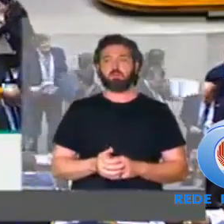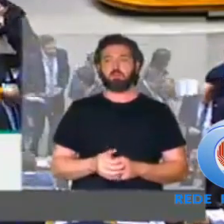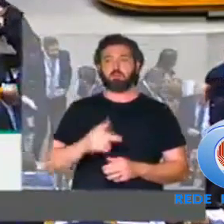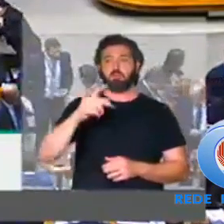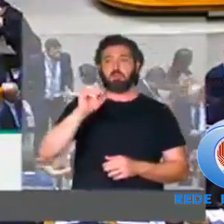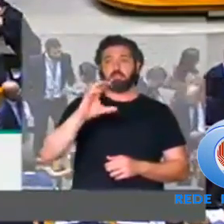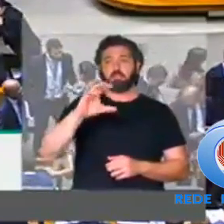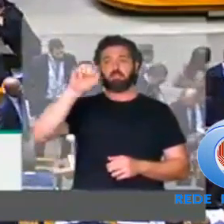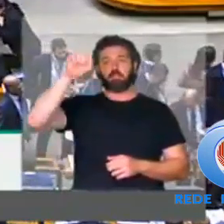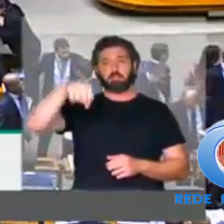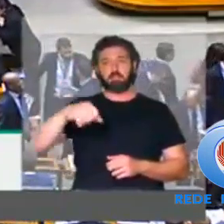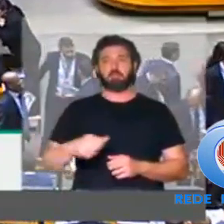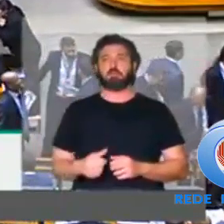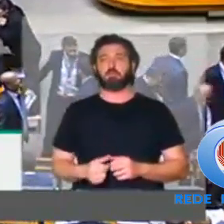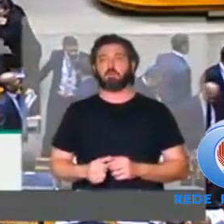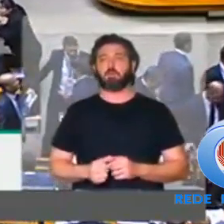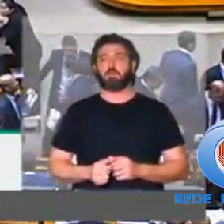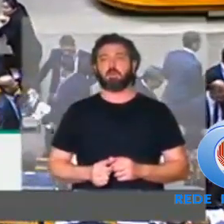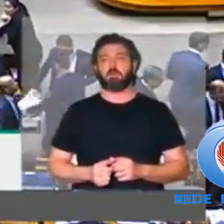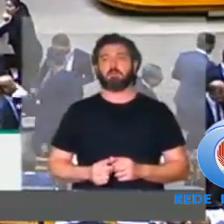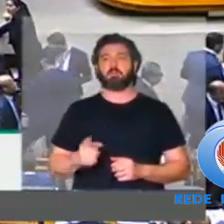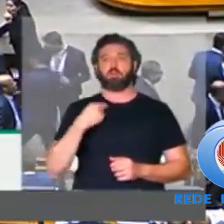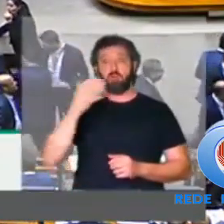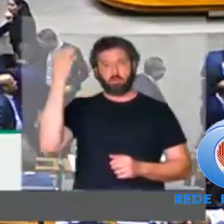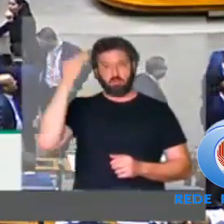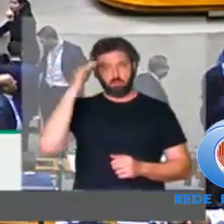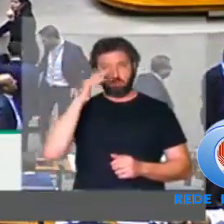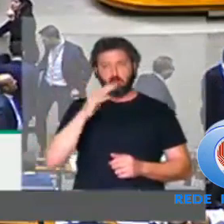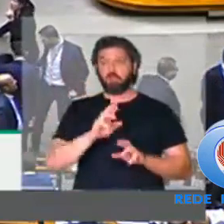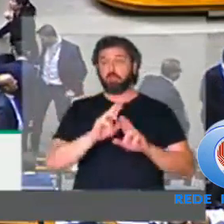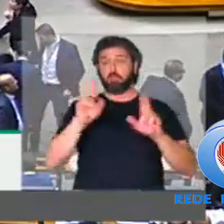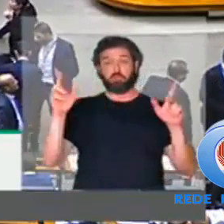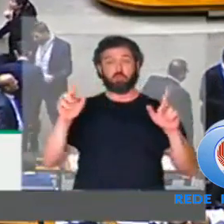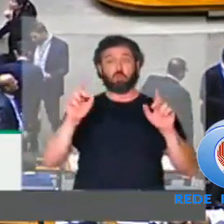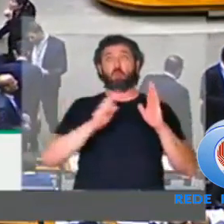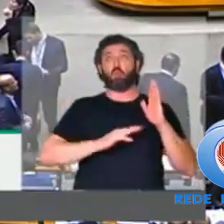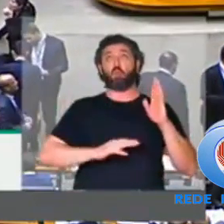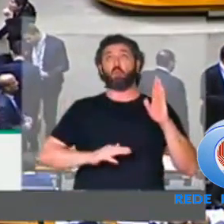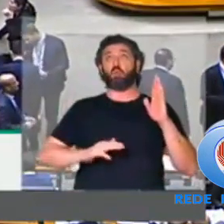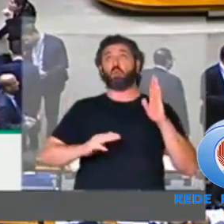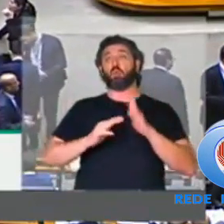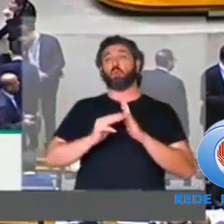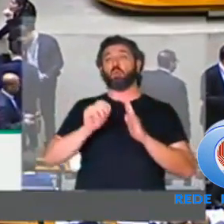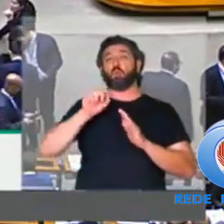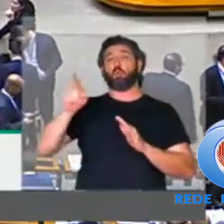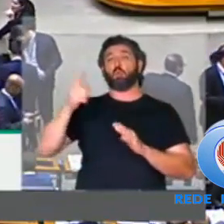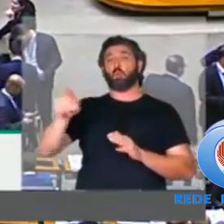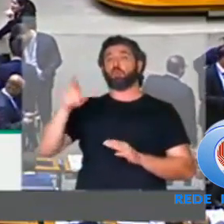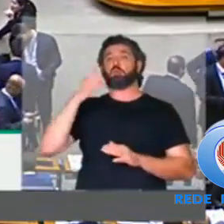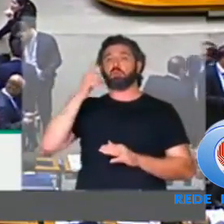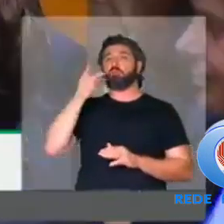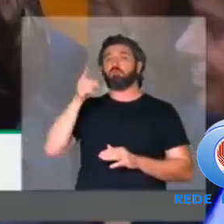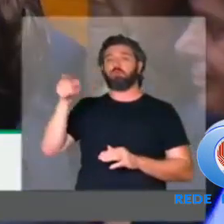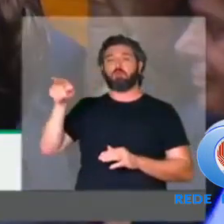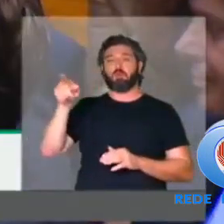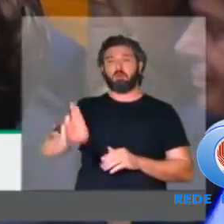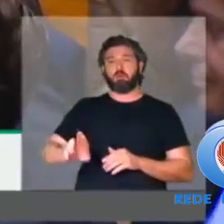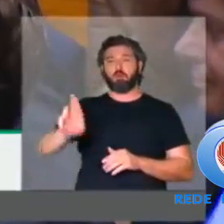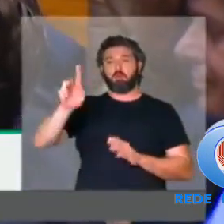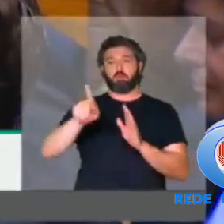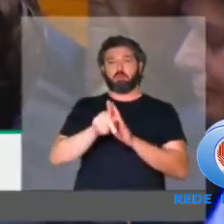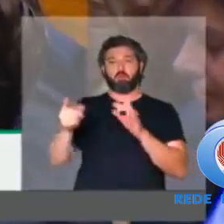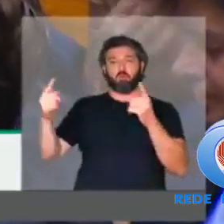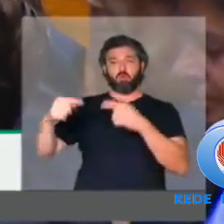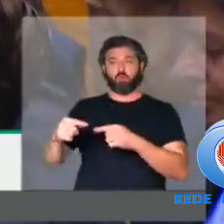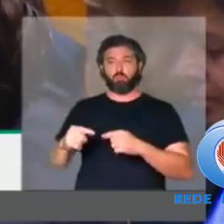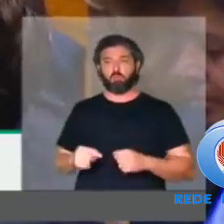orienta sim, presidente. Nós entendemos completamente diferente de tudo aquilo que foi dito pelo último deputado representante